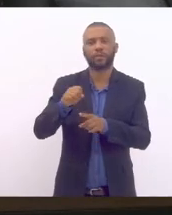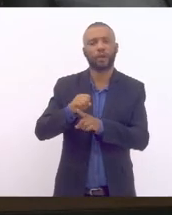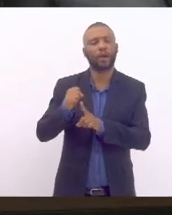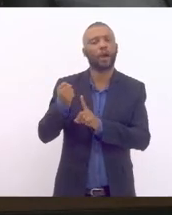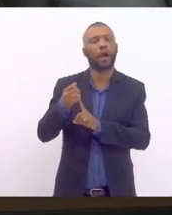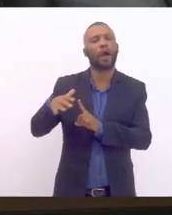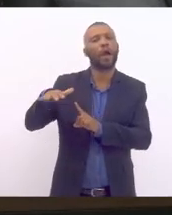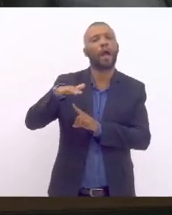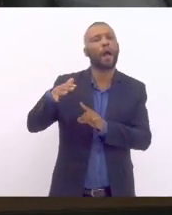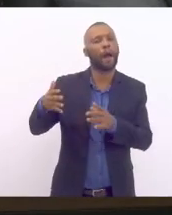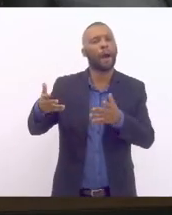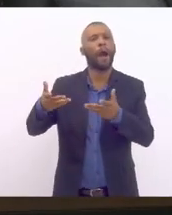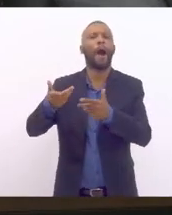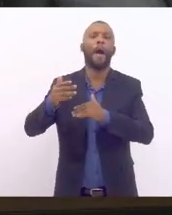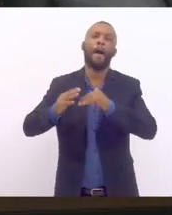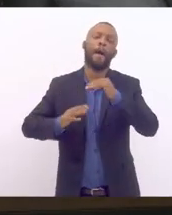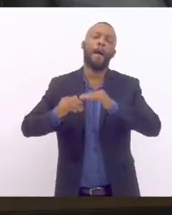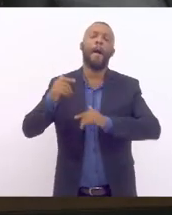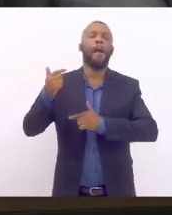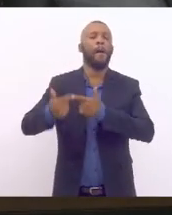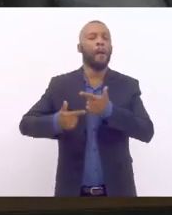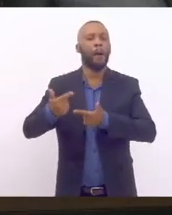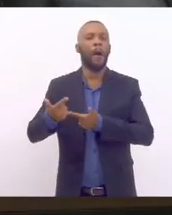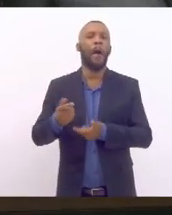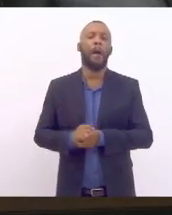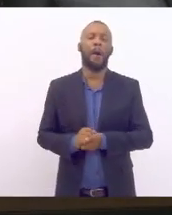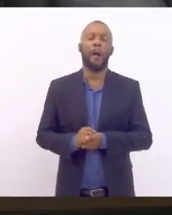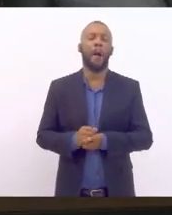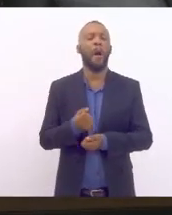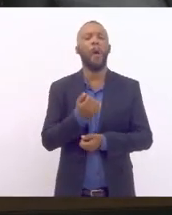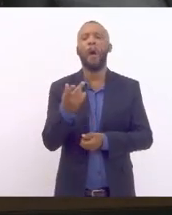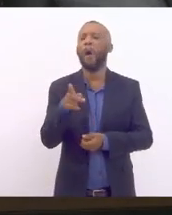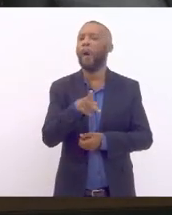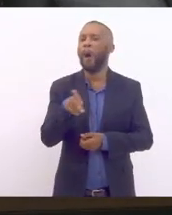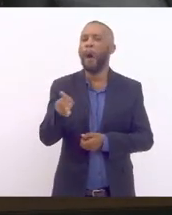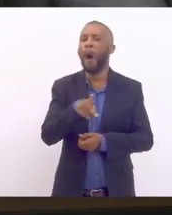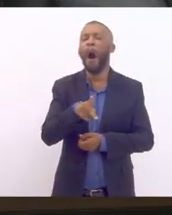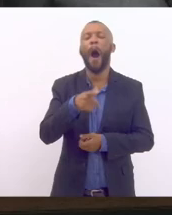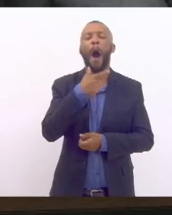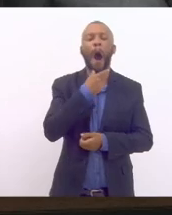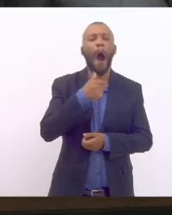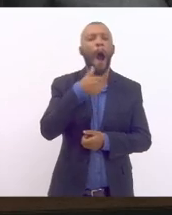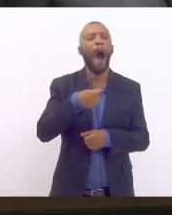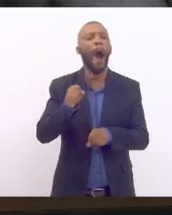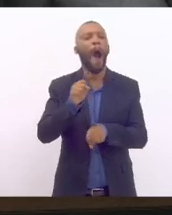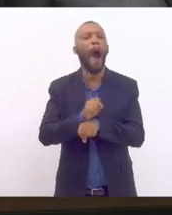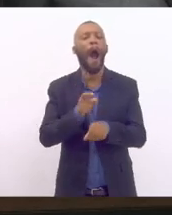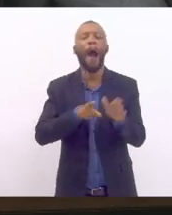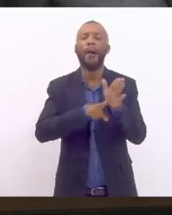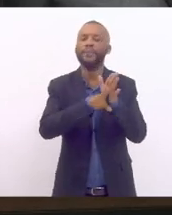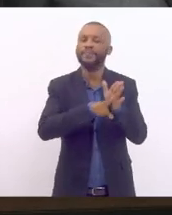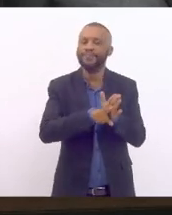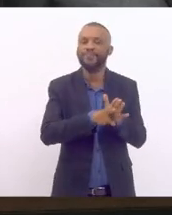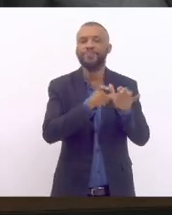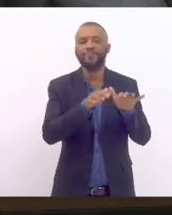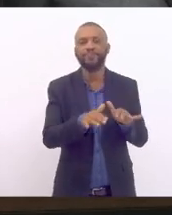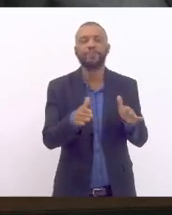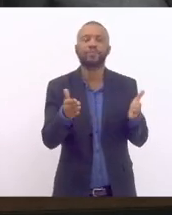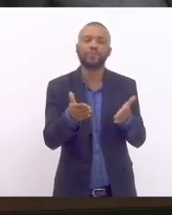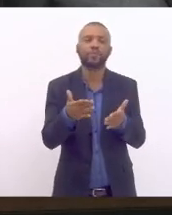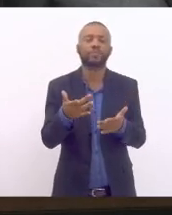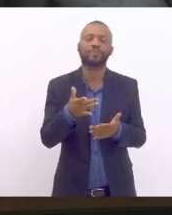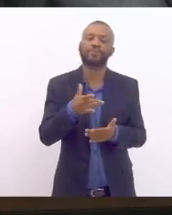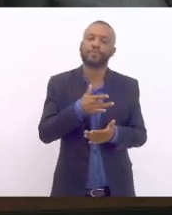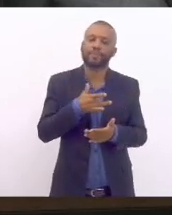que seriam altamente qualificados para atuar no mercado Quantos professores e professoras pararam sua pesquisa estão hoje